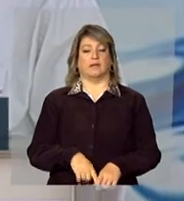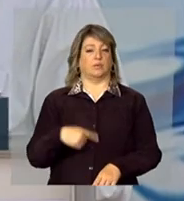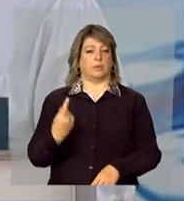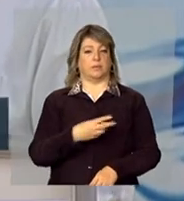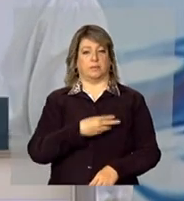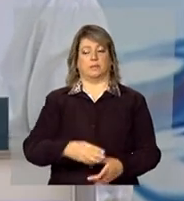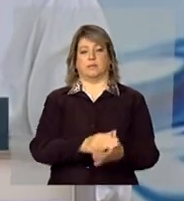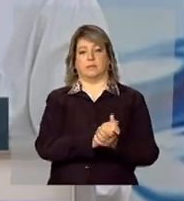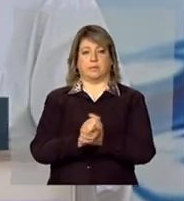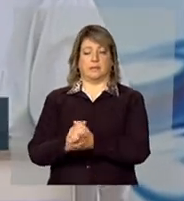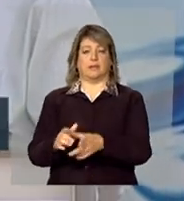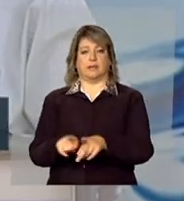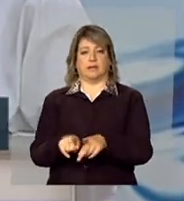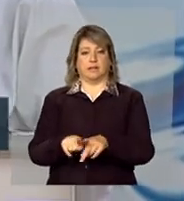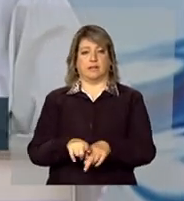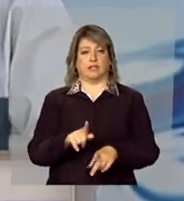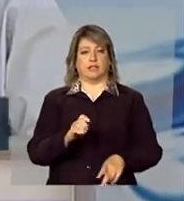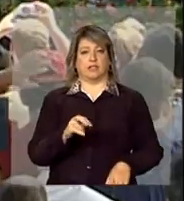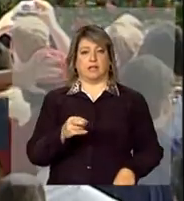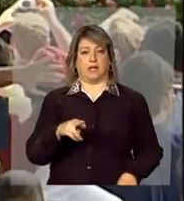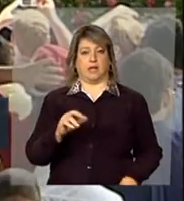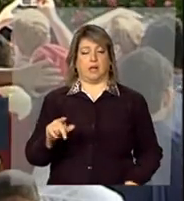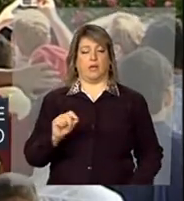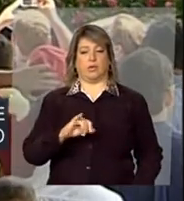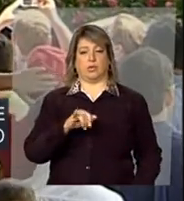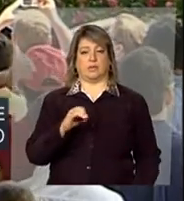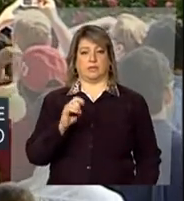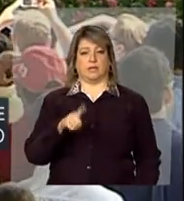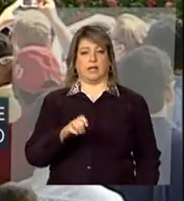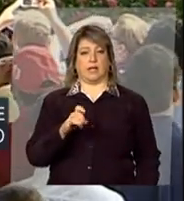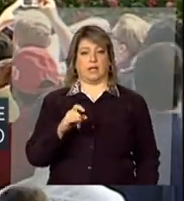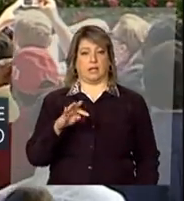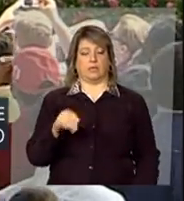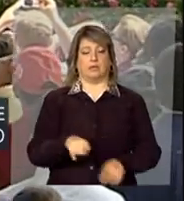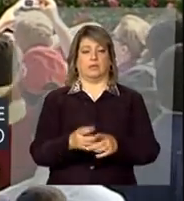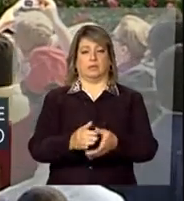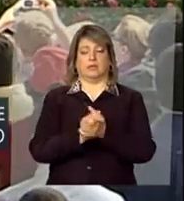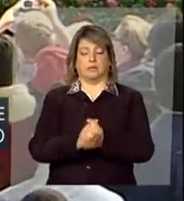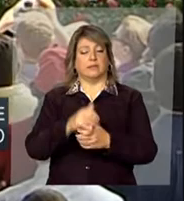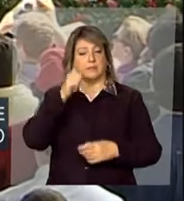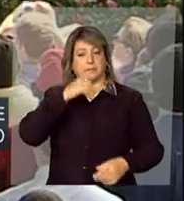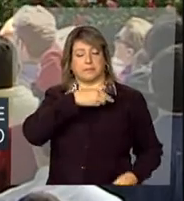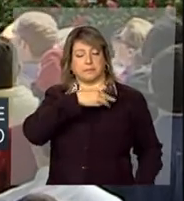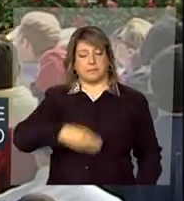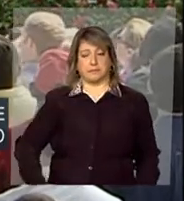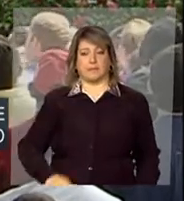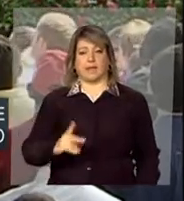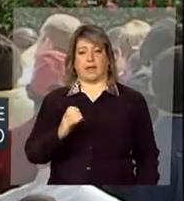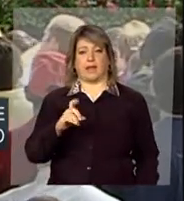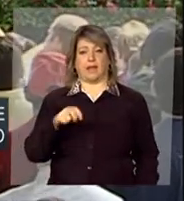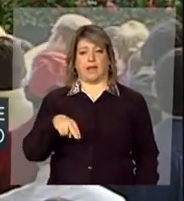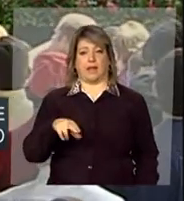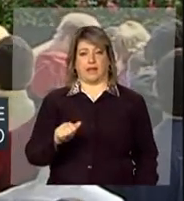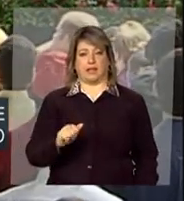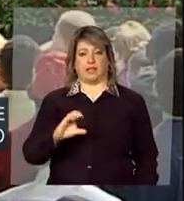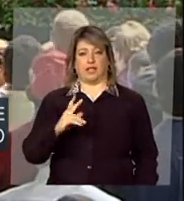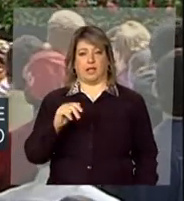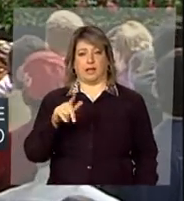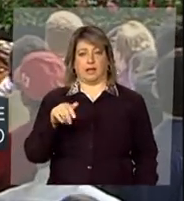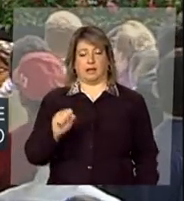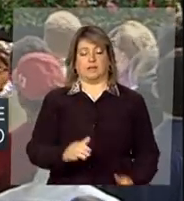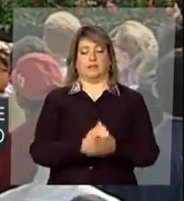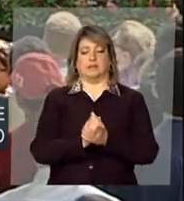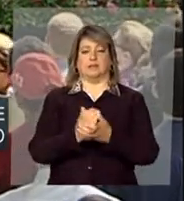José Lito Carvalho. Saudar a ministra Helena Chagas, cumprimentar esse